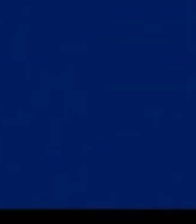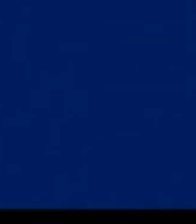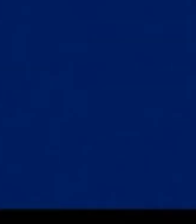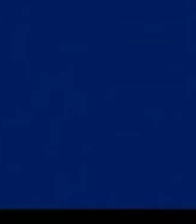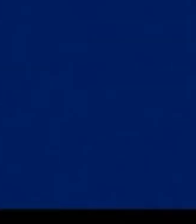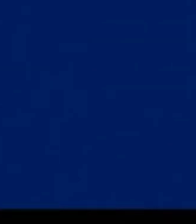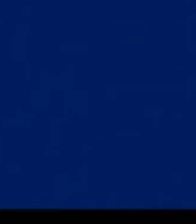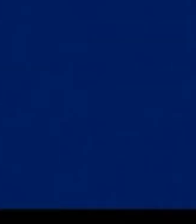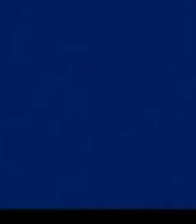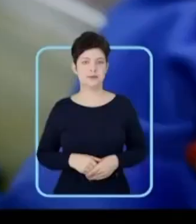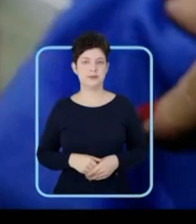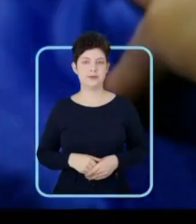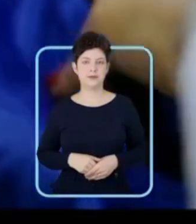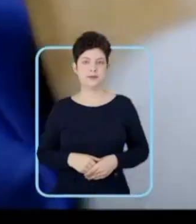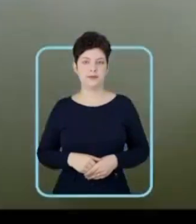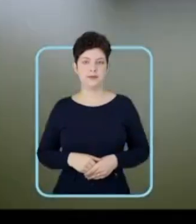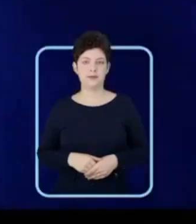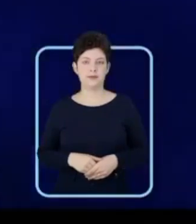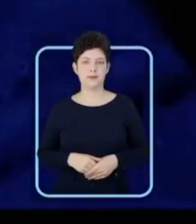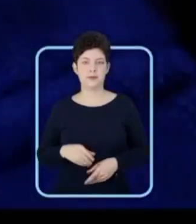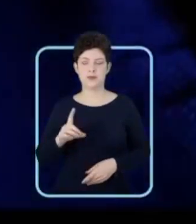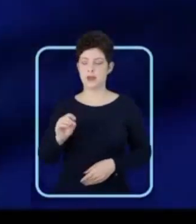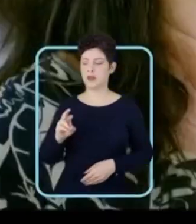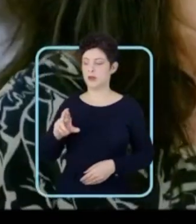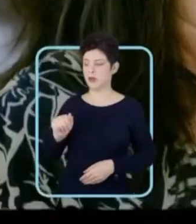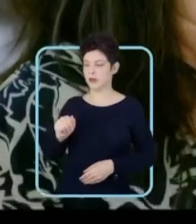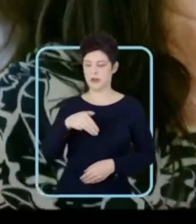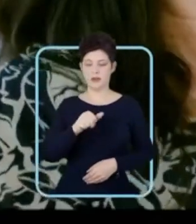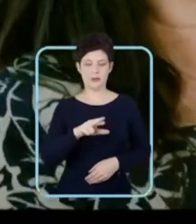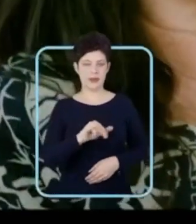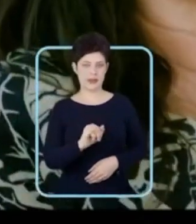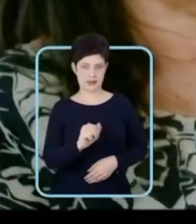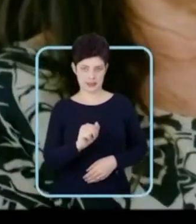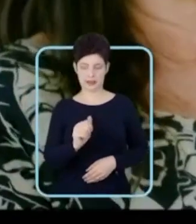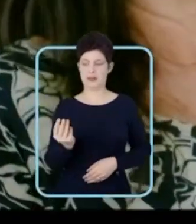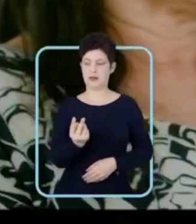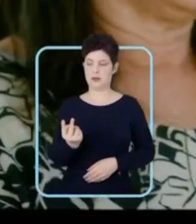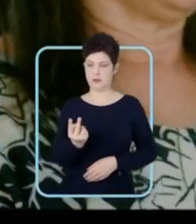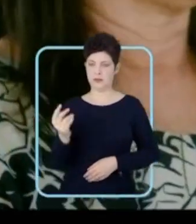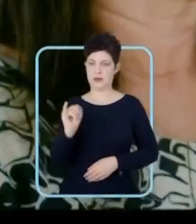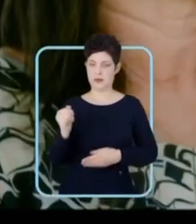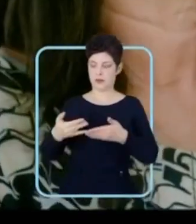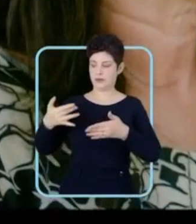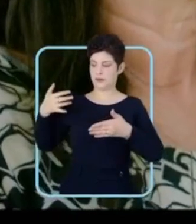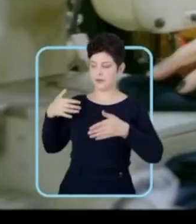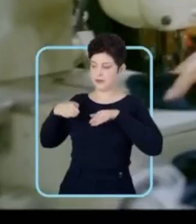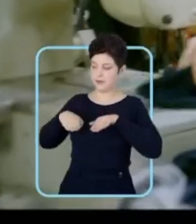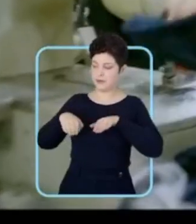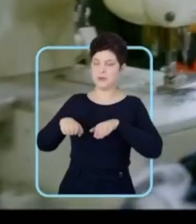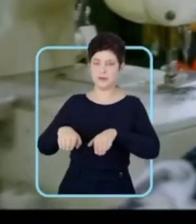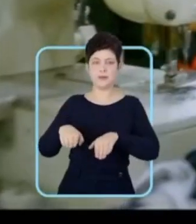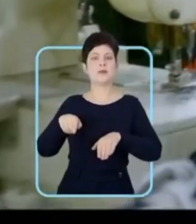Soraya! Dora e Maria são irmãs. A história de vida delas e da